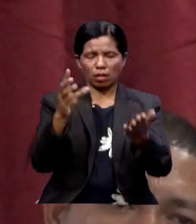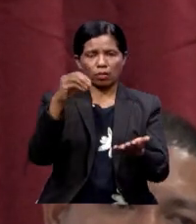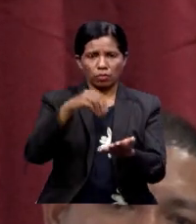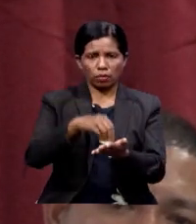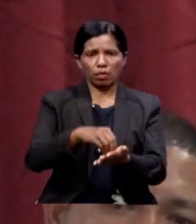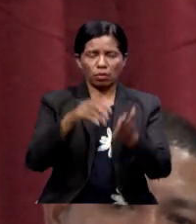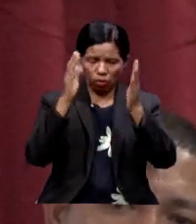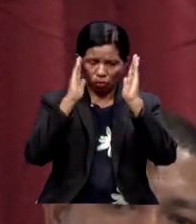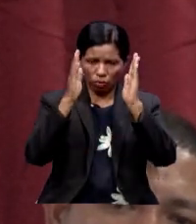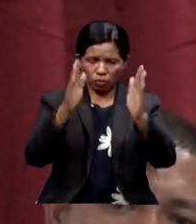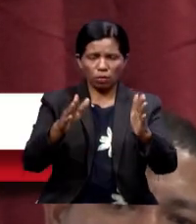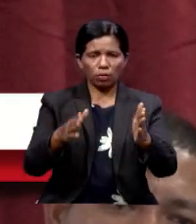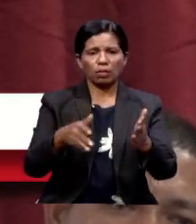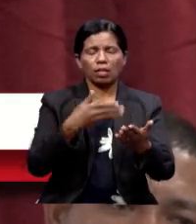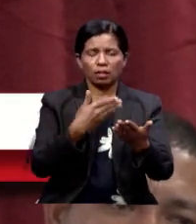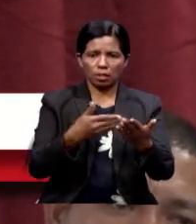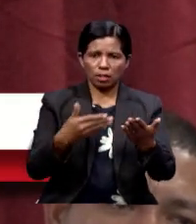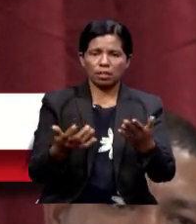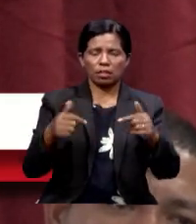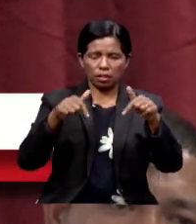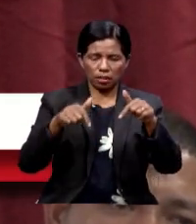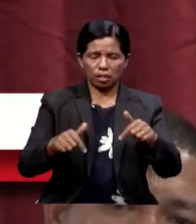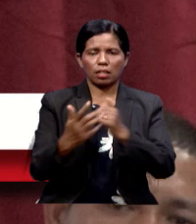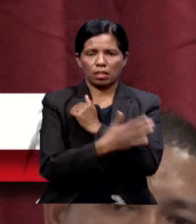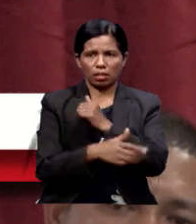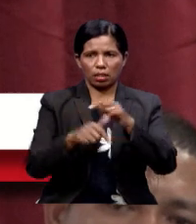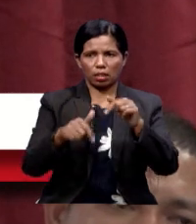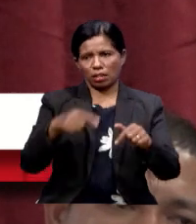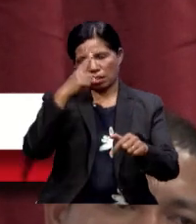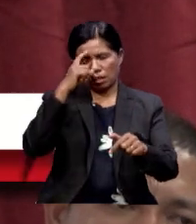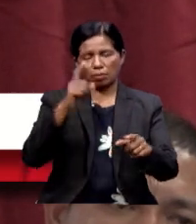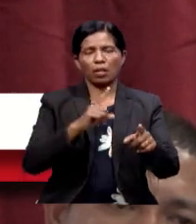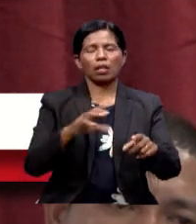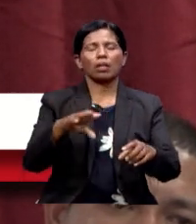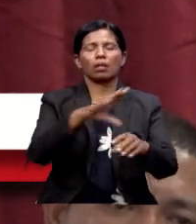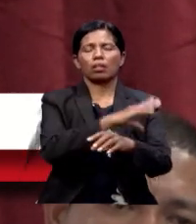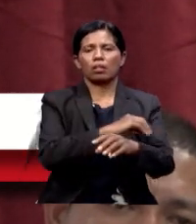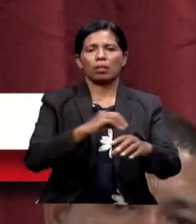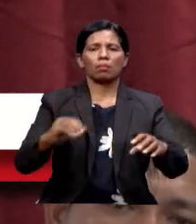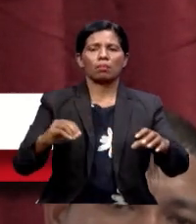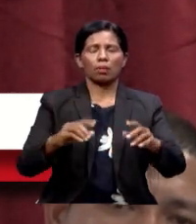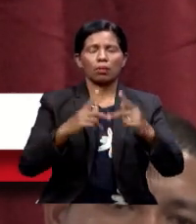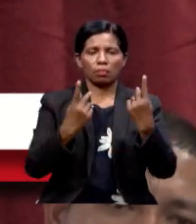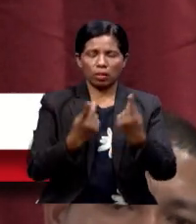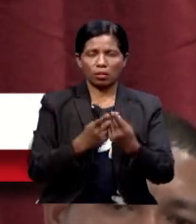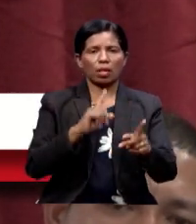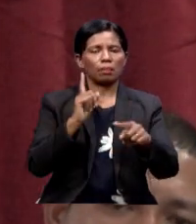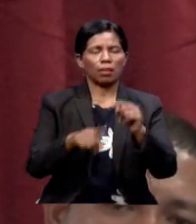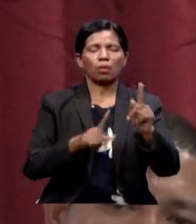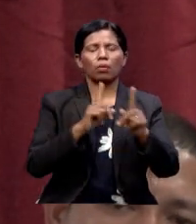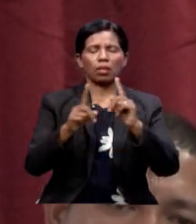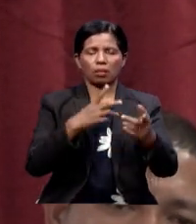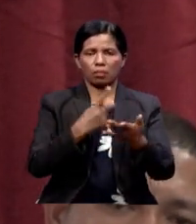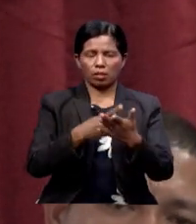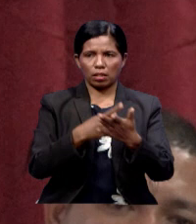atenção para a produção em relação. Câmara Comércio, lá vem o projeto dele. Projeto partilha, a nessa cidadão,